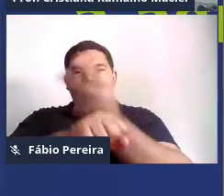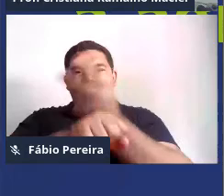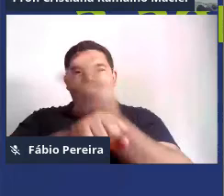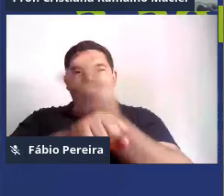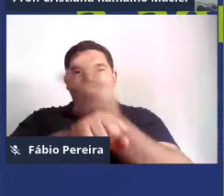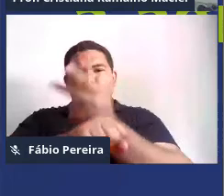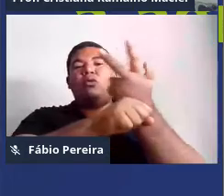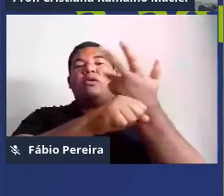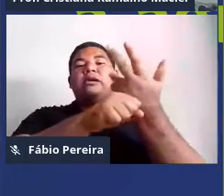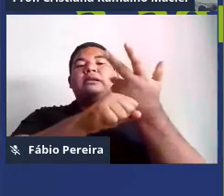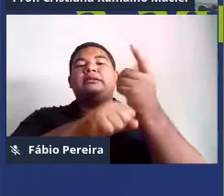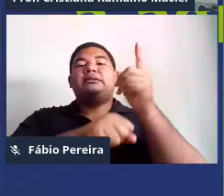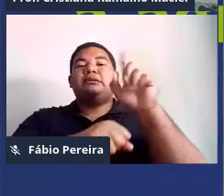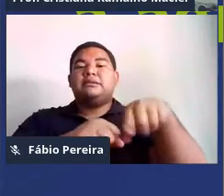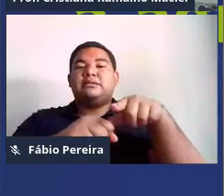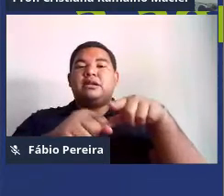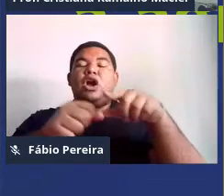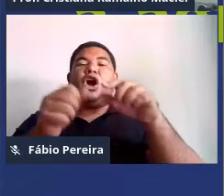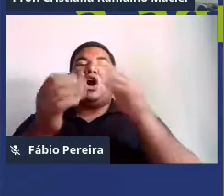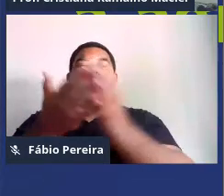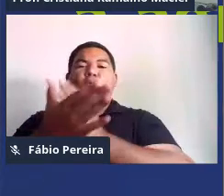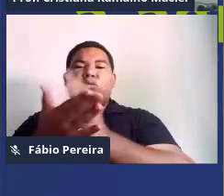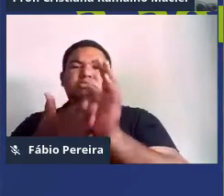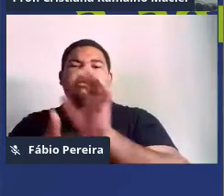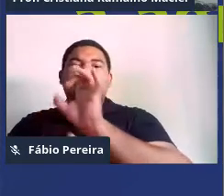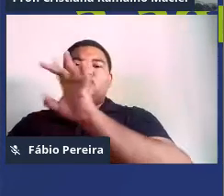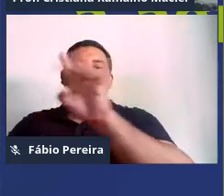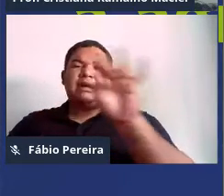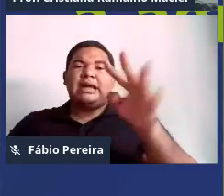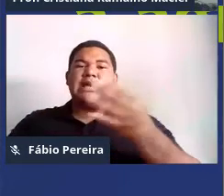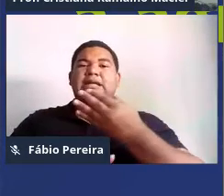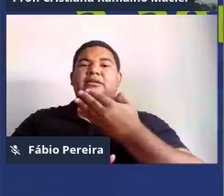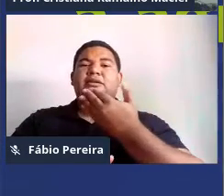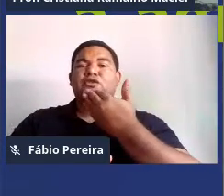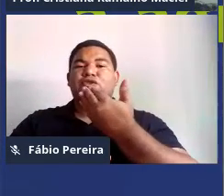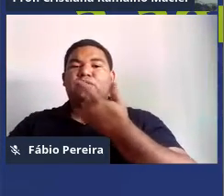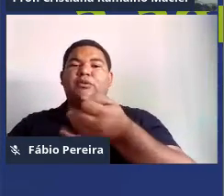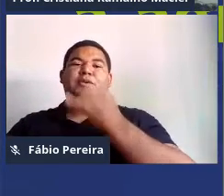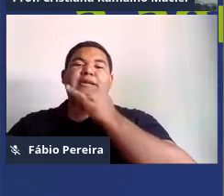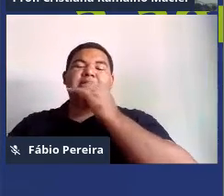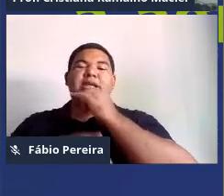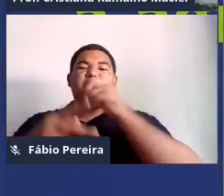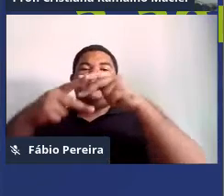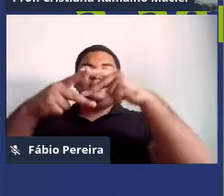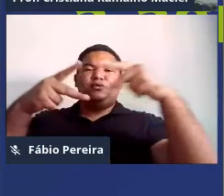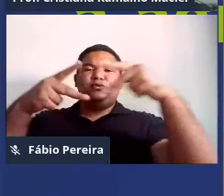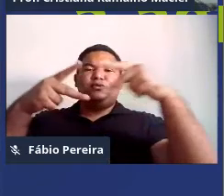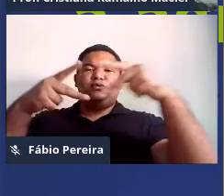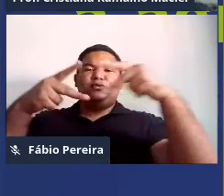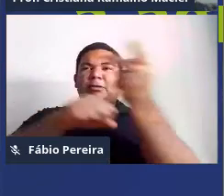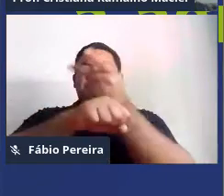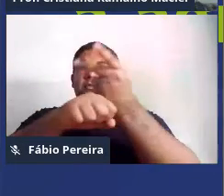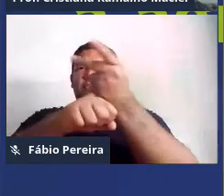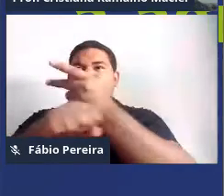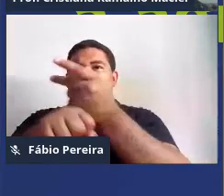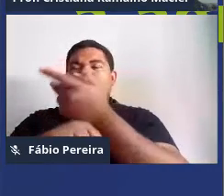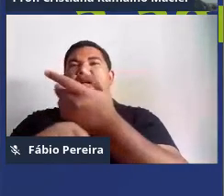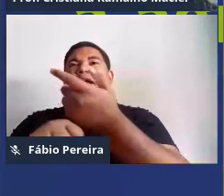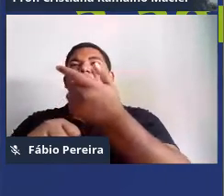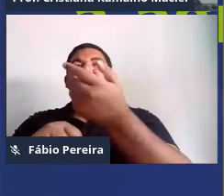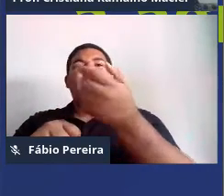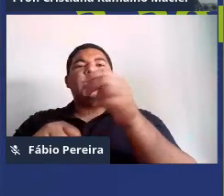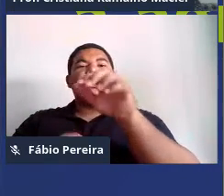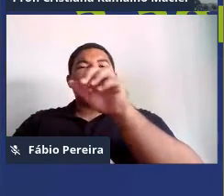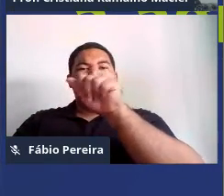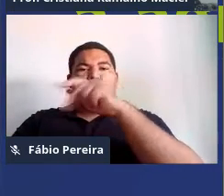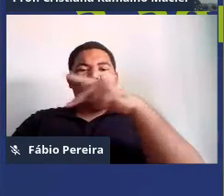para proteínas, e eles podem me dar um resultado, não achei nada. Isso pode ser um lixo ou um gene